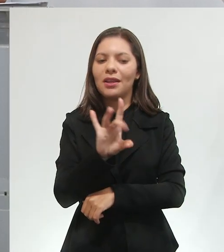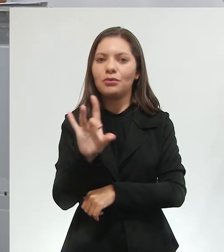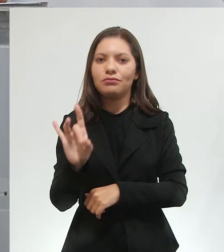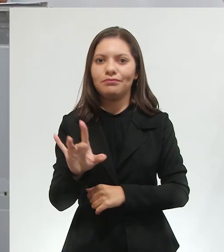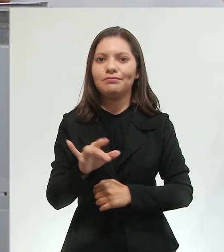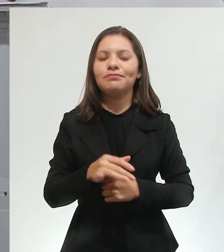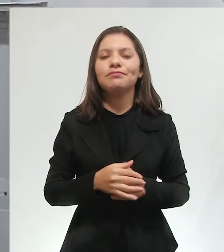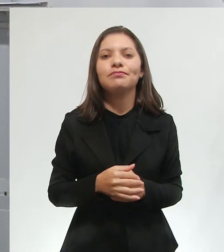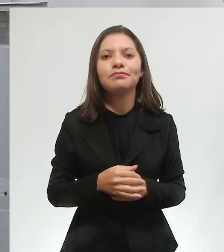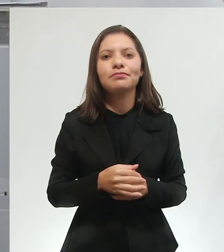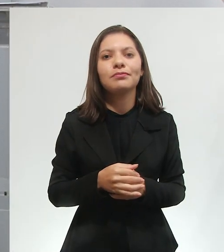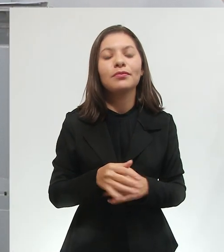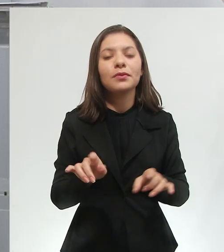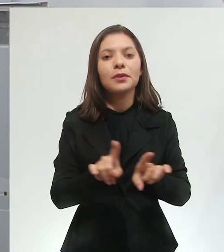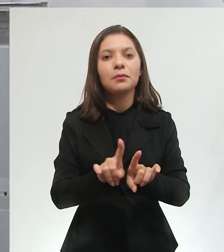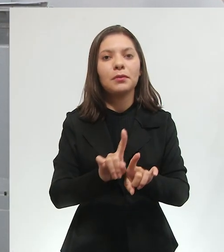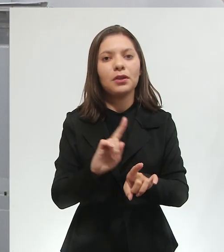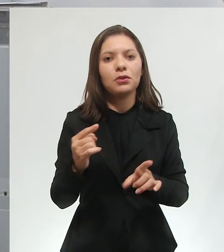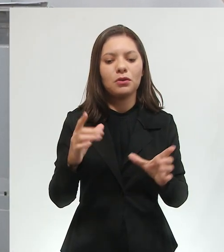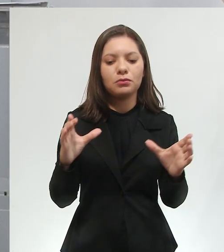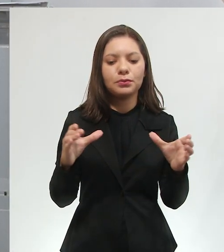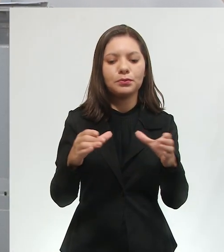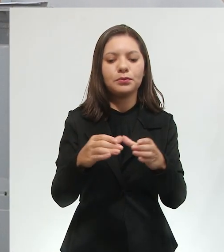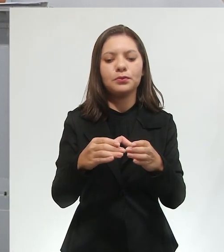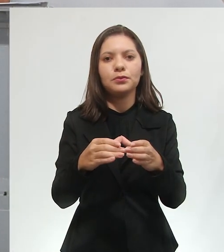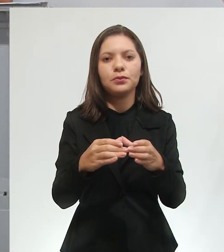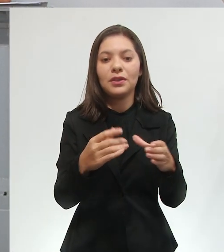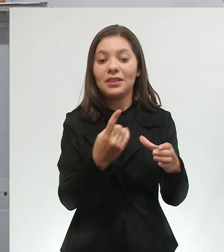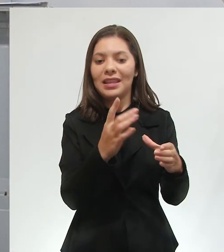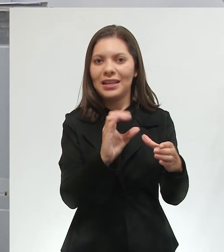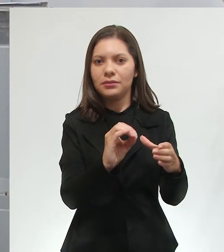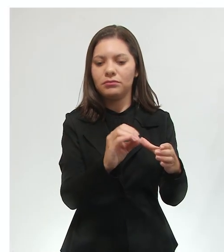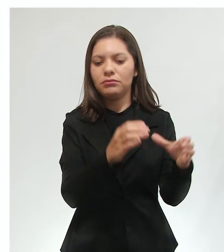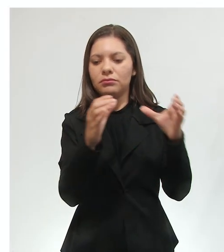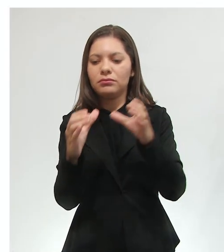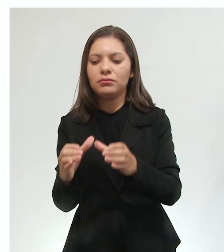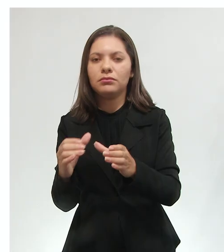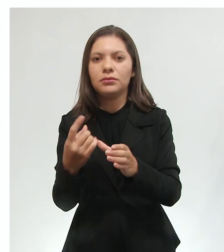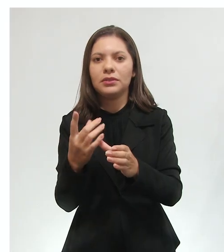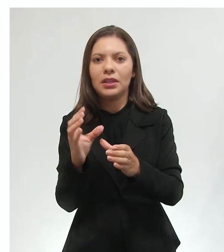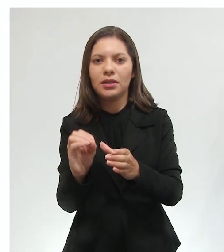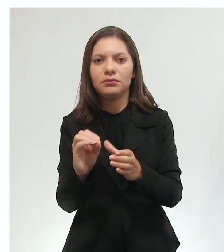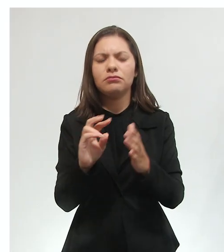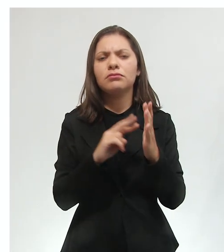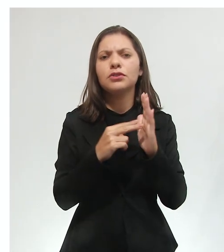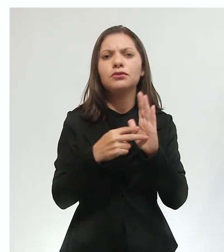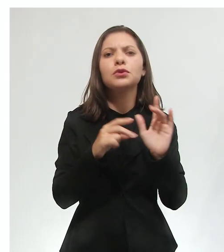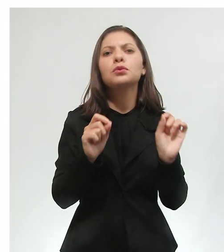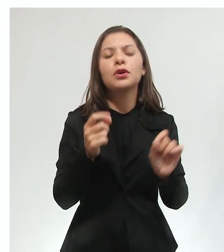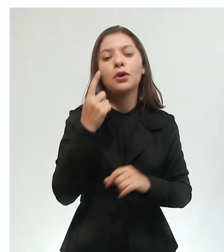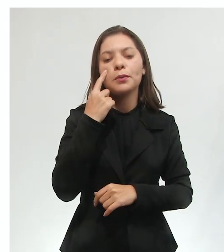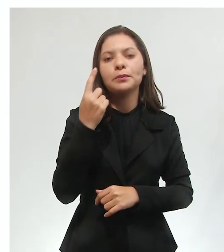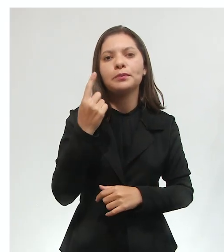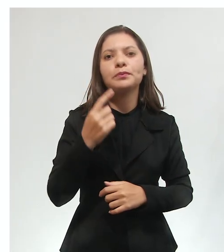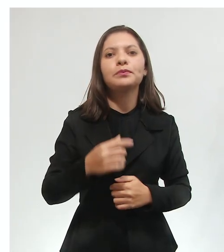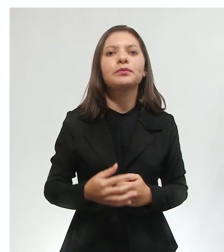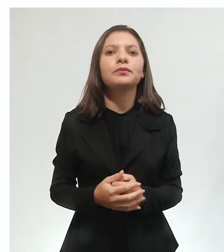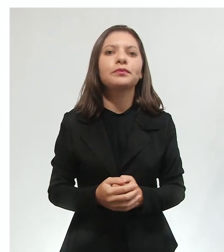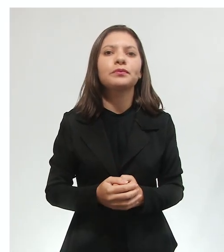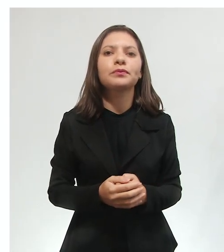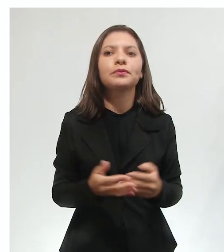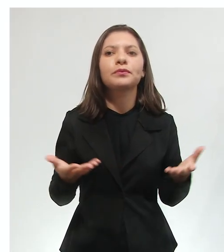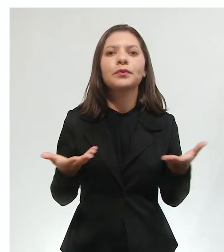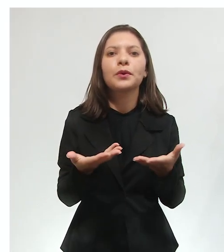nós agrupamos de 10 em 10. O que significa isso? Voltemos para cá. Então, vamos pensar o seguinte,